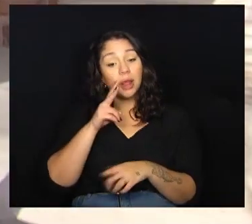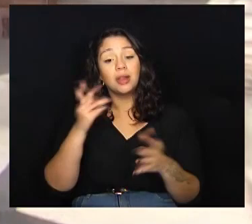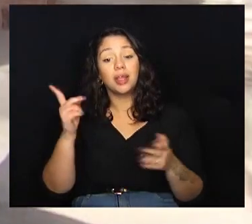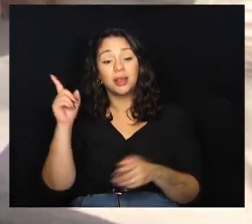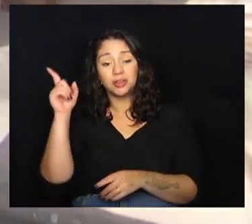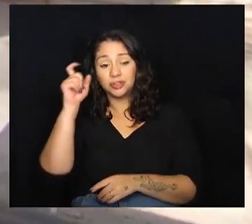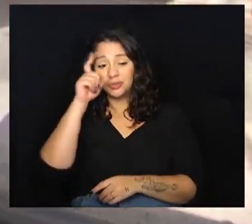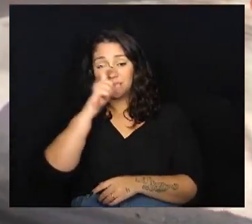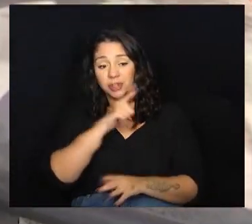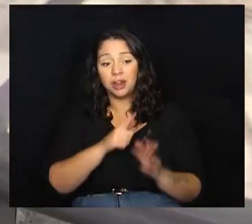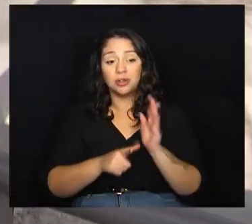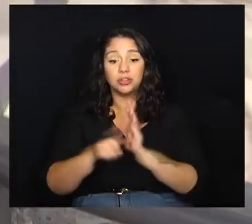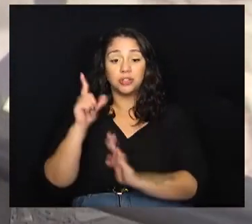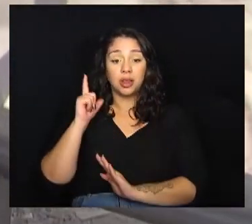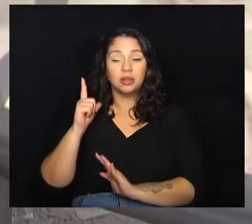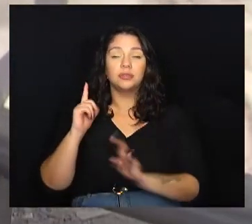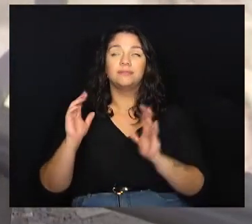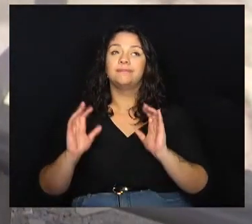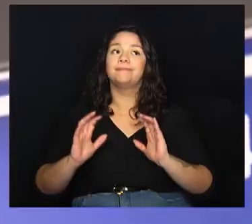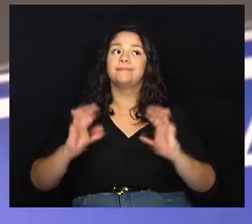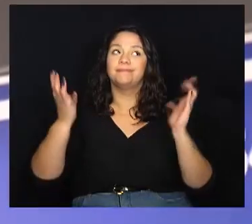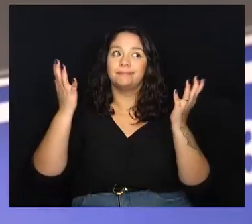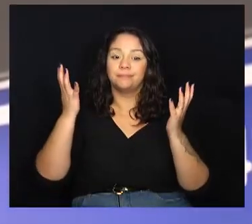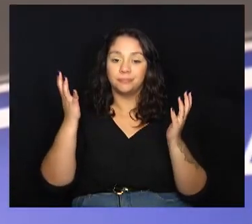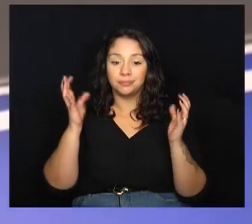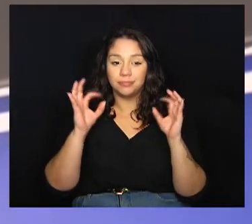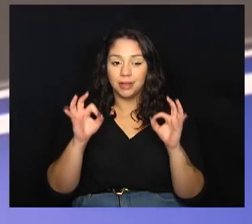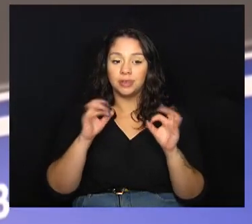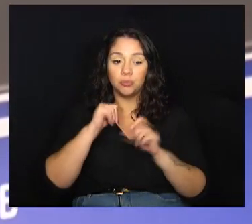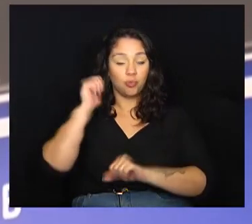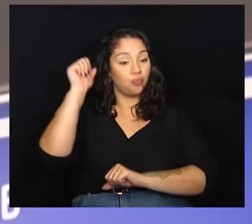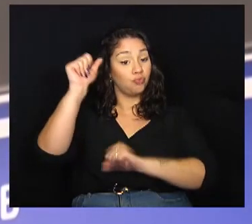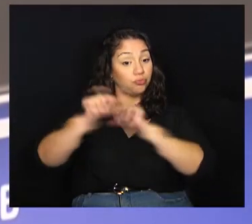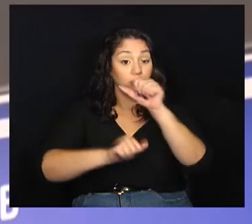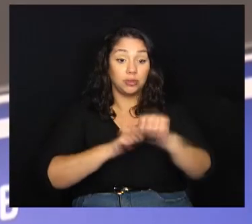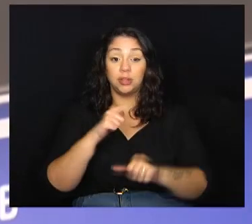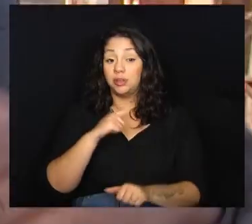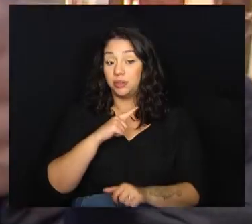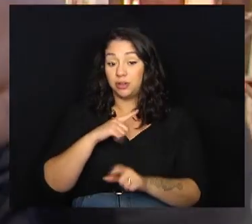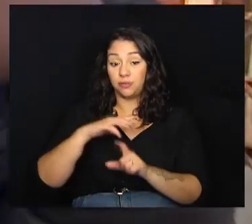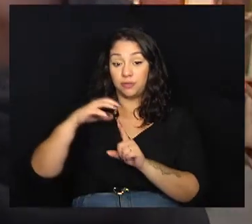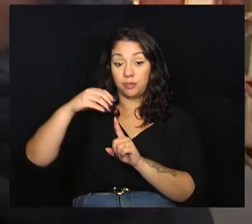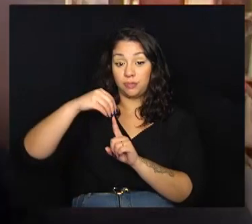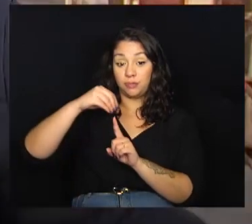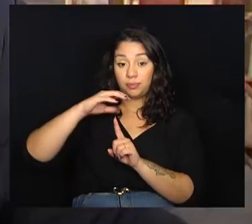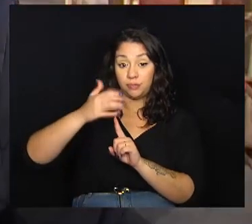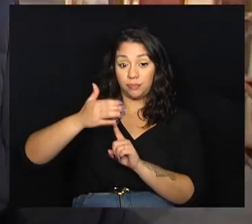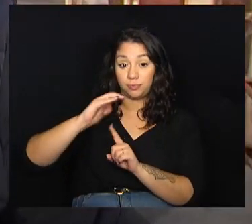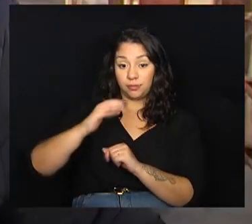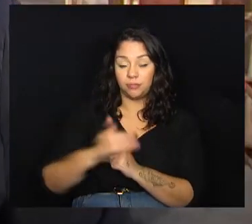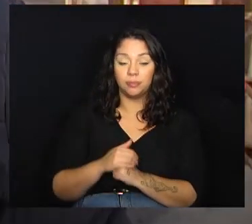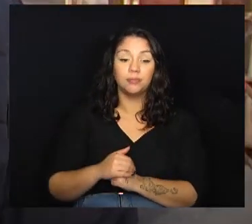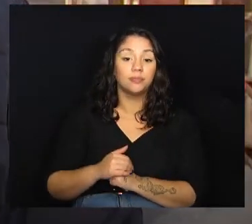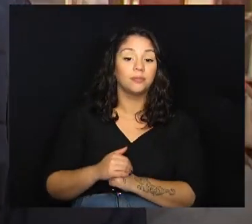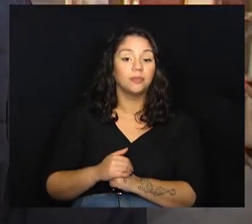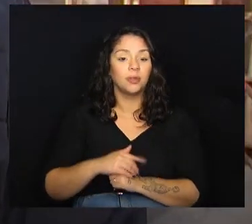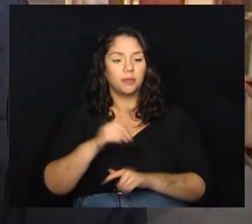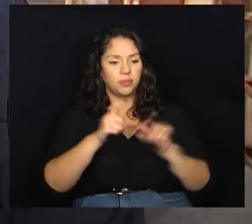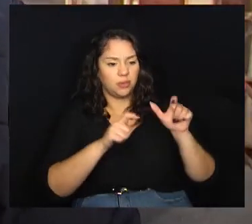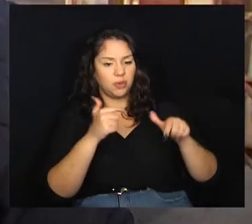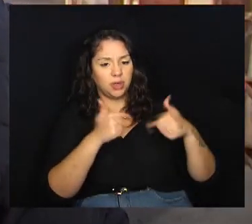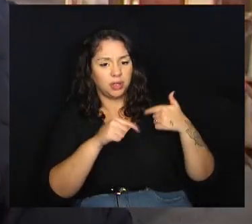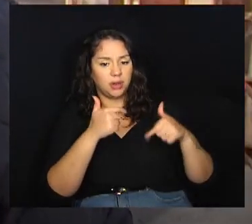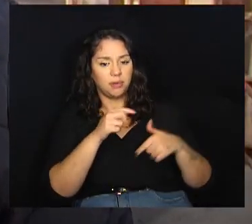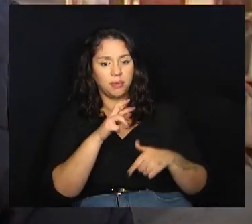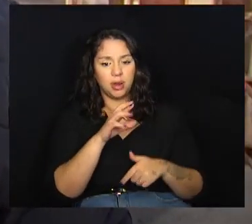dificuldades de antes e comemoraram a completa transformação dos pontos de ônibus. Até os que trabalham aí no Royal, né?